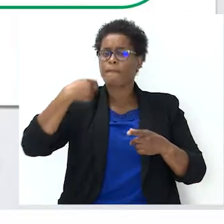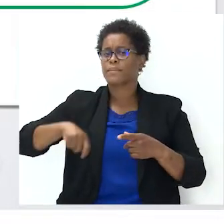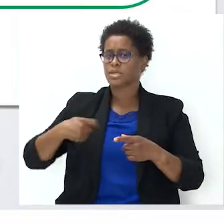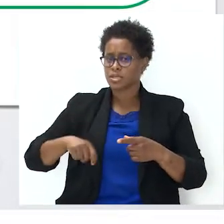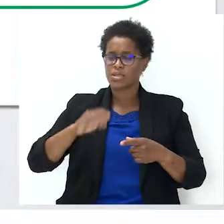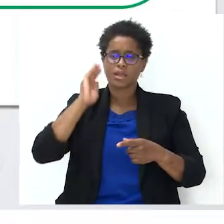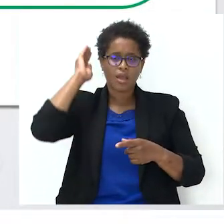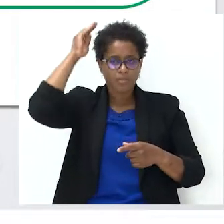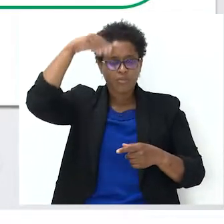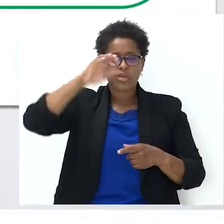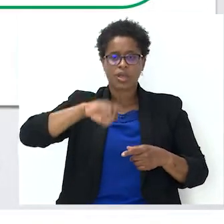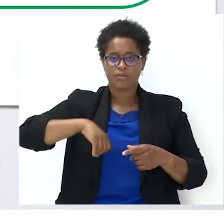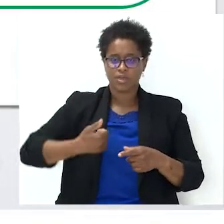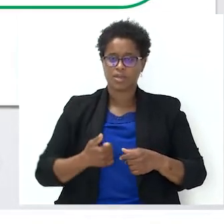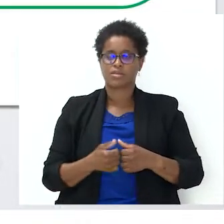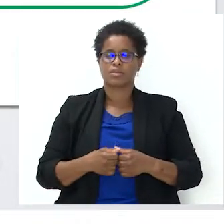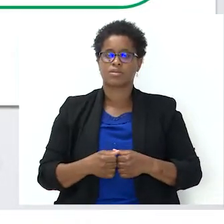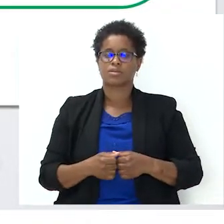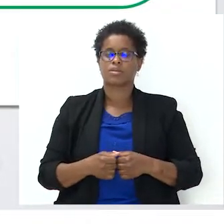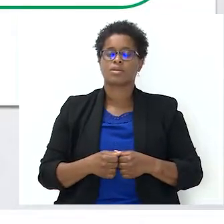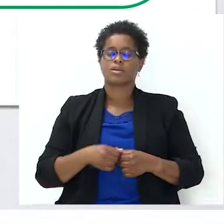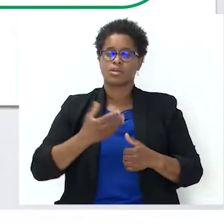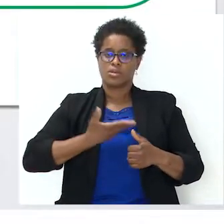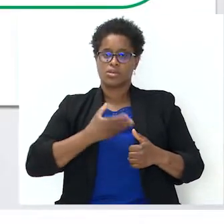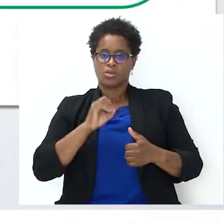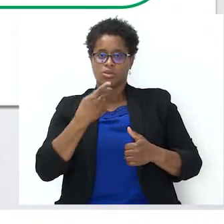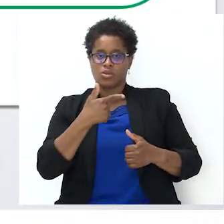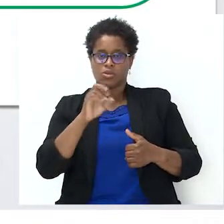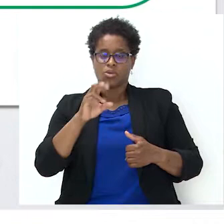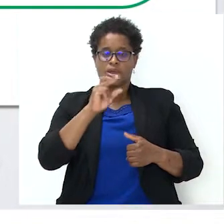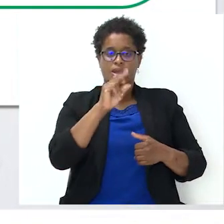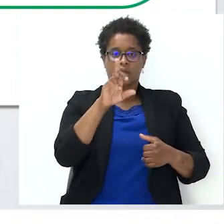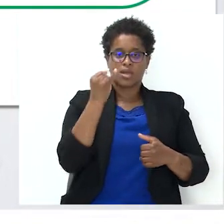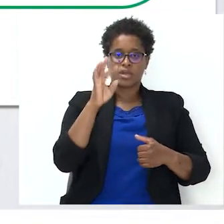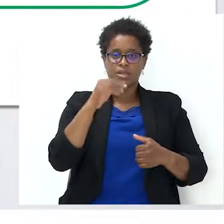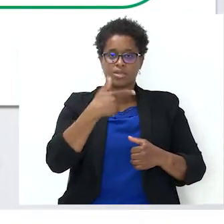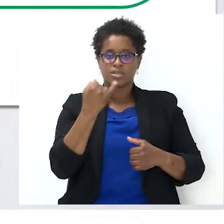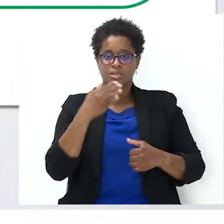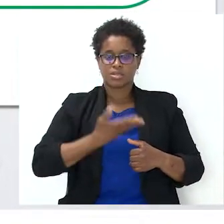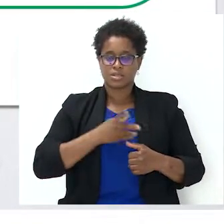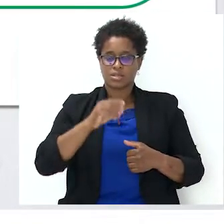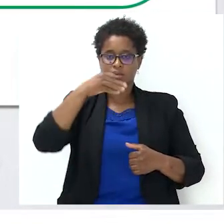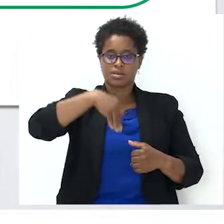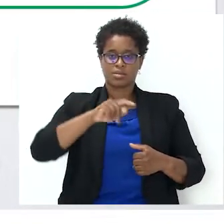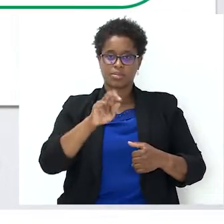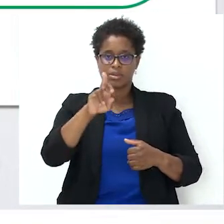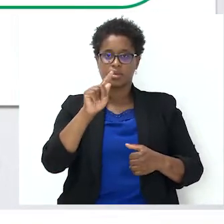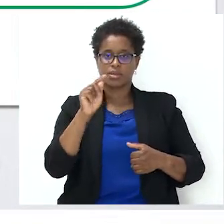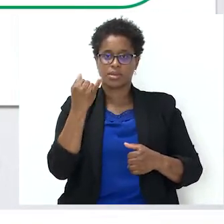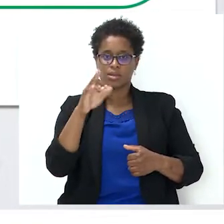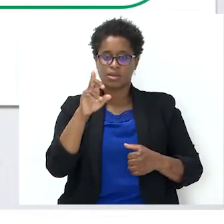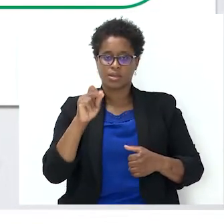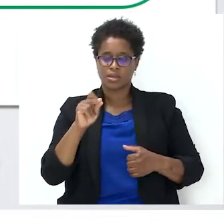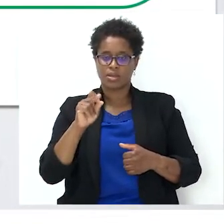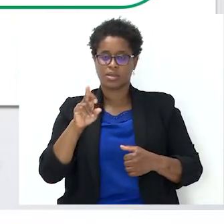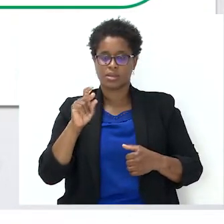presidente da República Cabo-Verdiana, Dr. Aristides Pereira. A seguir,